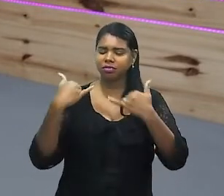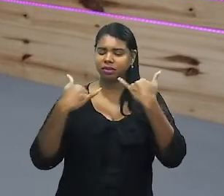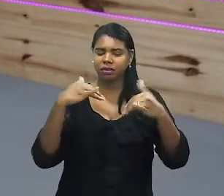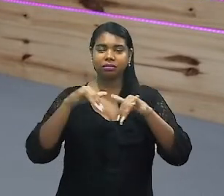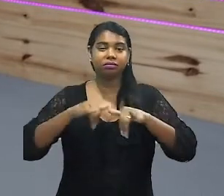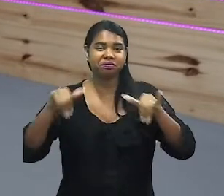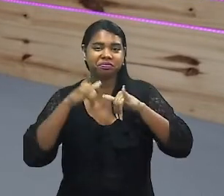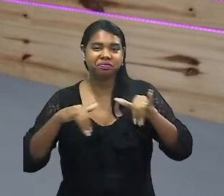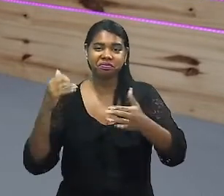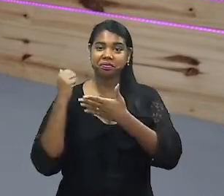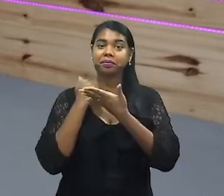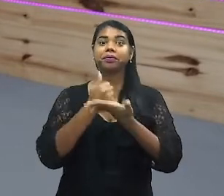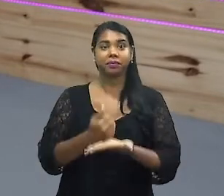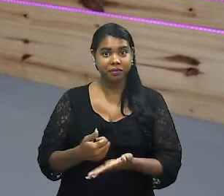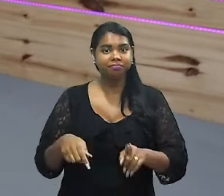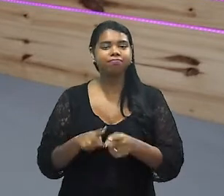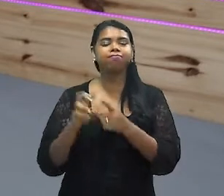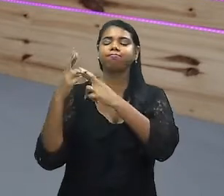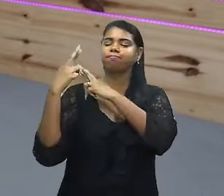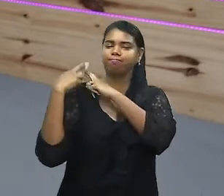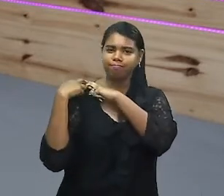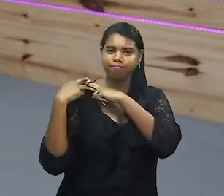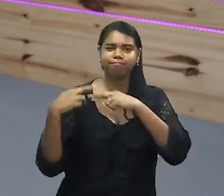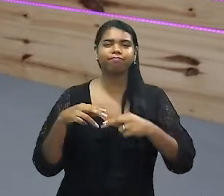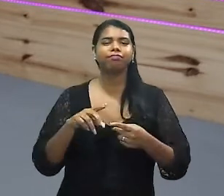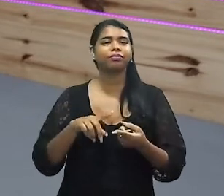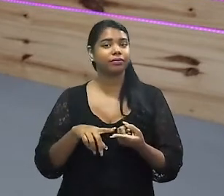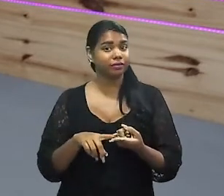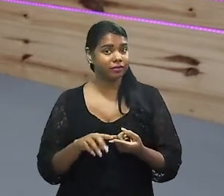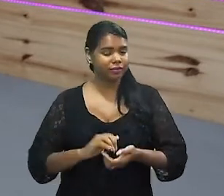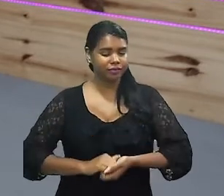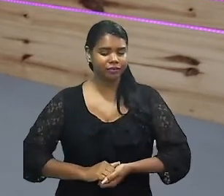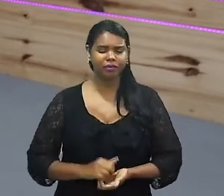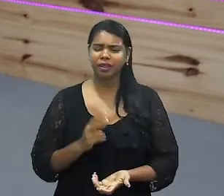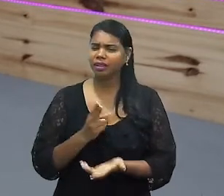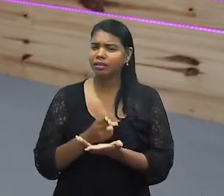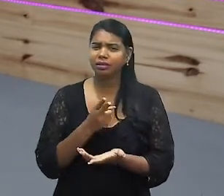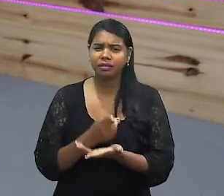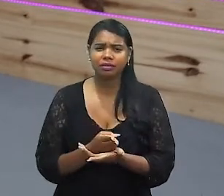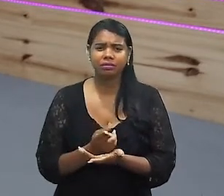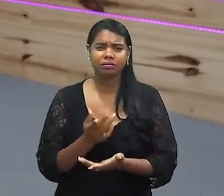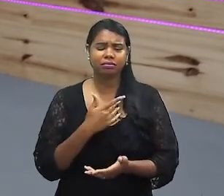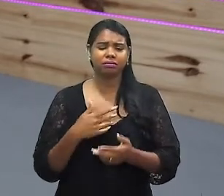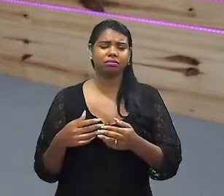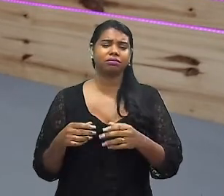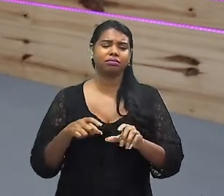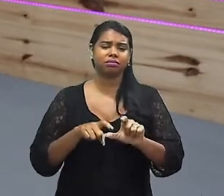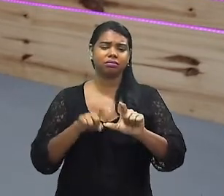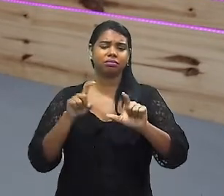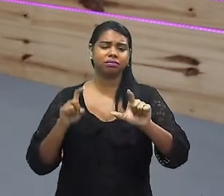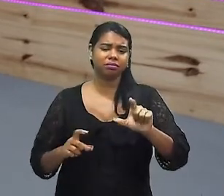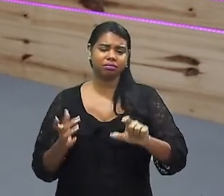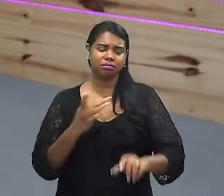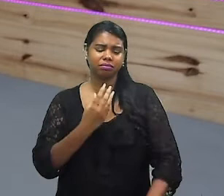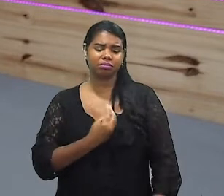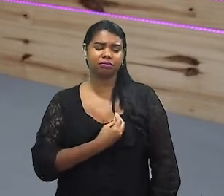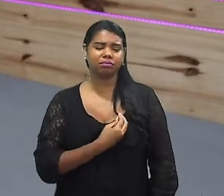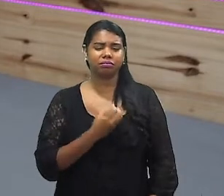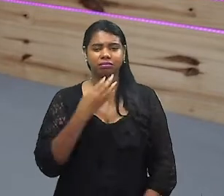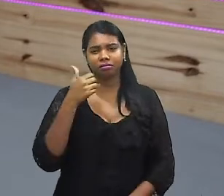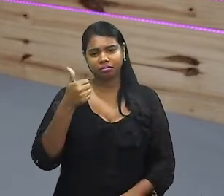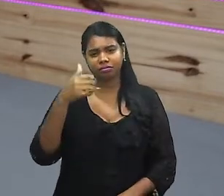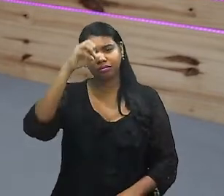informações, ajudar, ser responsável. Então, existe sempre esses ciclos de dependência. E tá tudo bem, não é? A gente